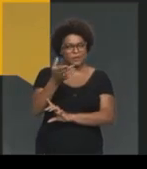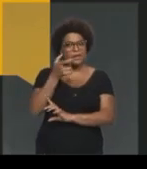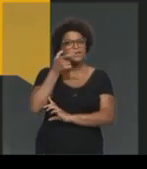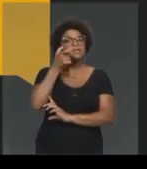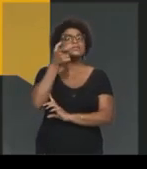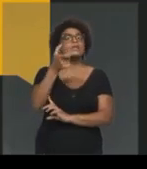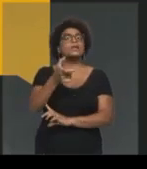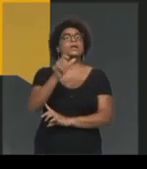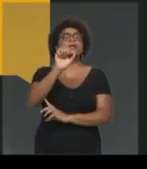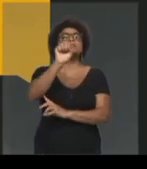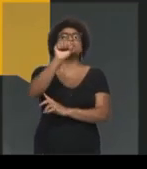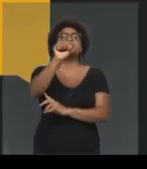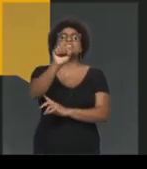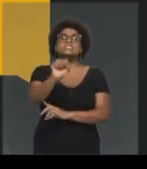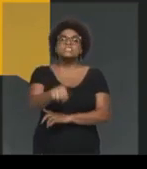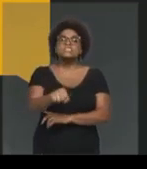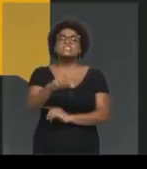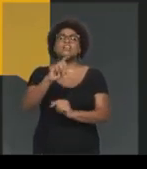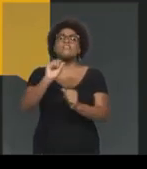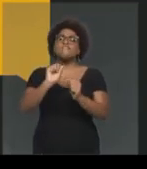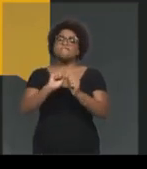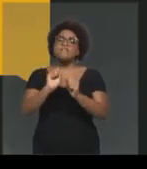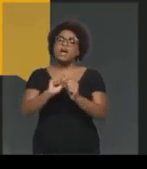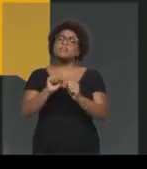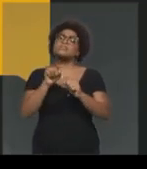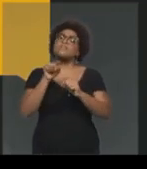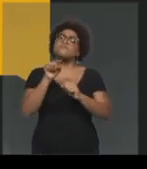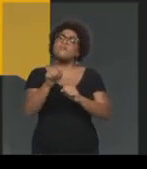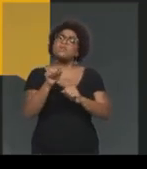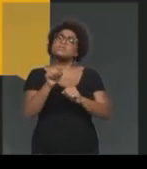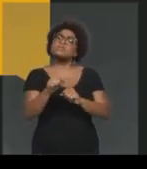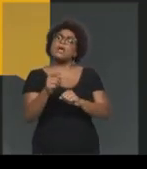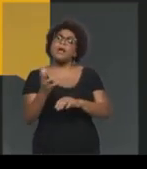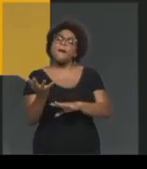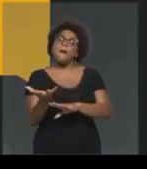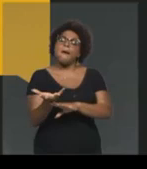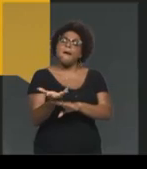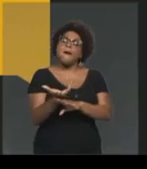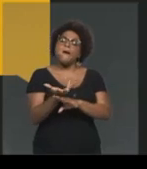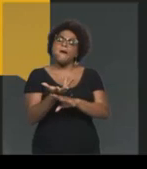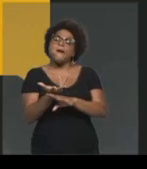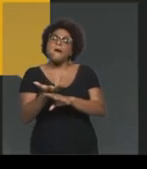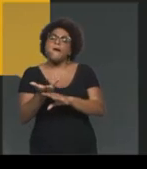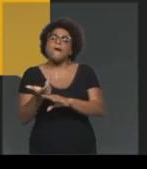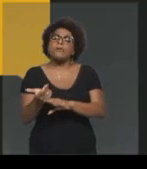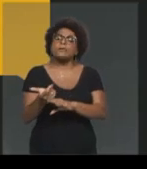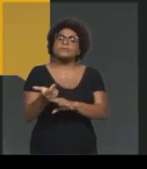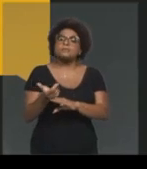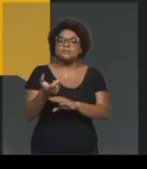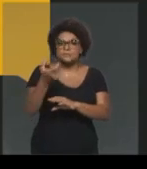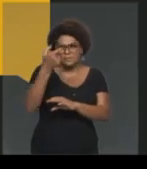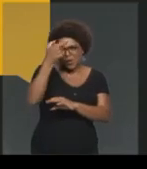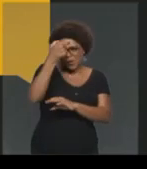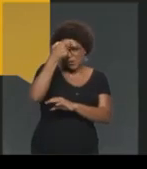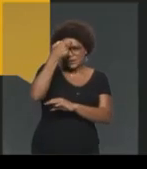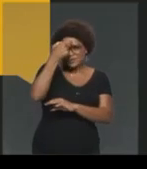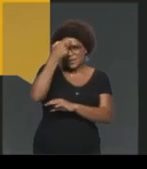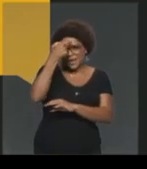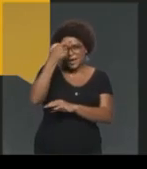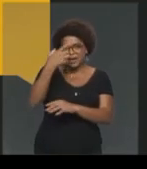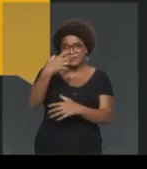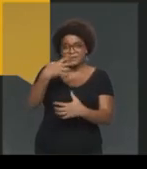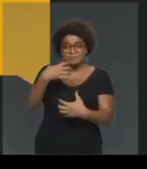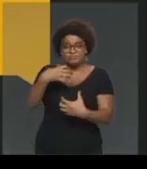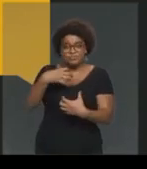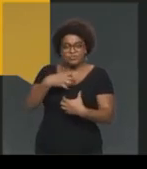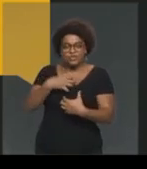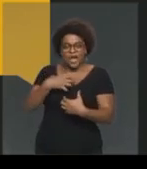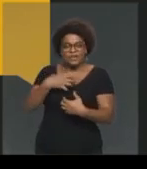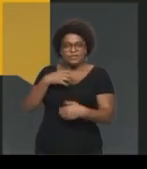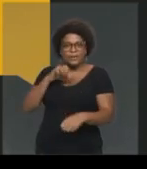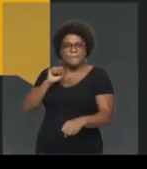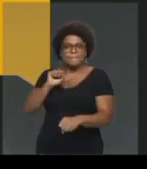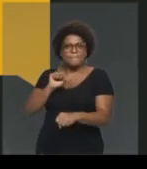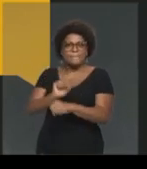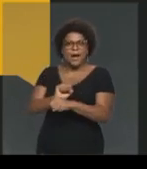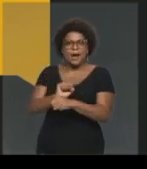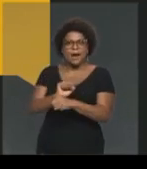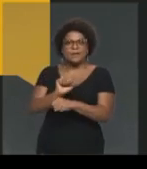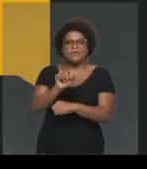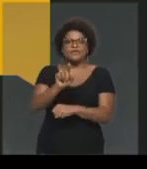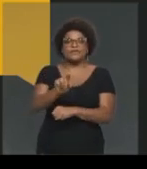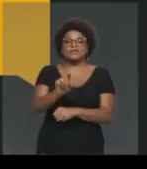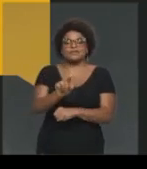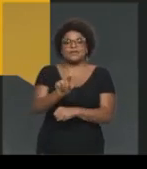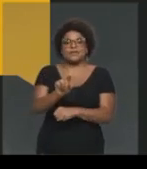sim, a manipular as consciências das pessoas de modo a deixá-las paralisadas diante de um determinado